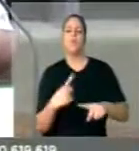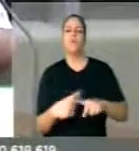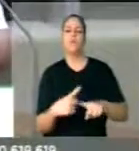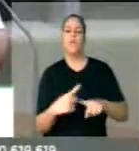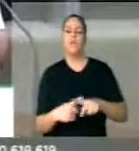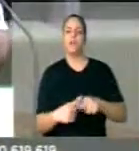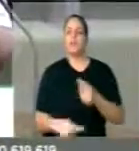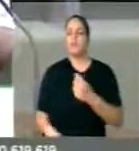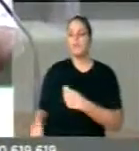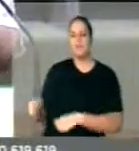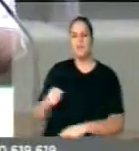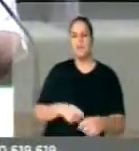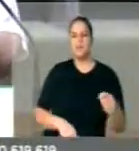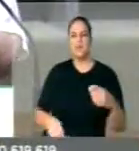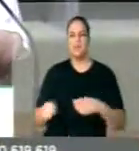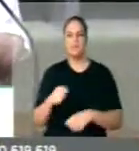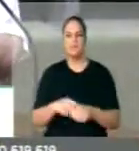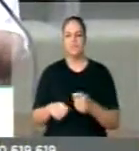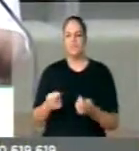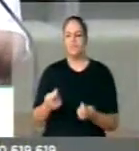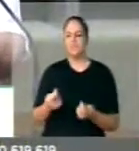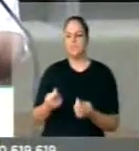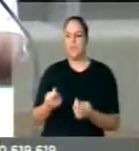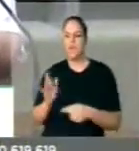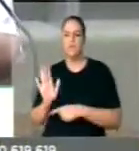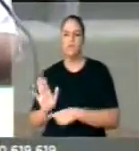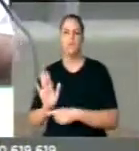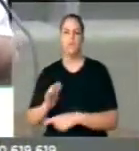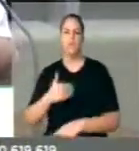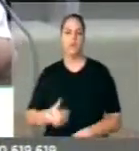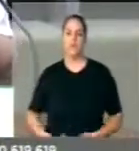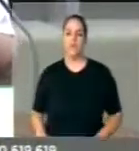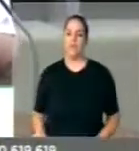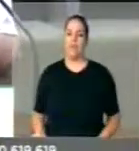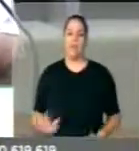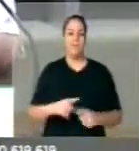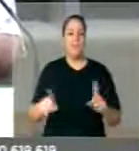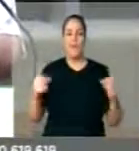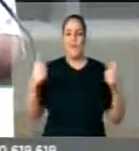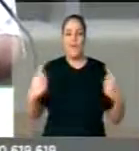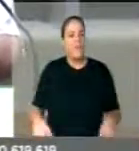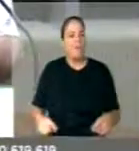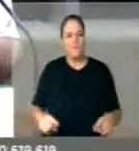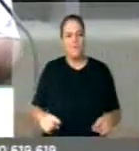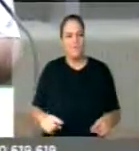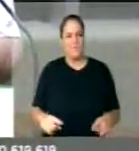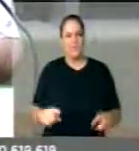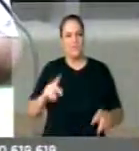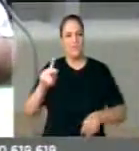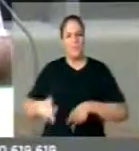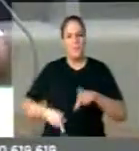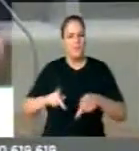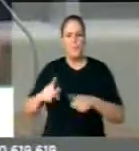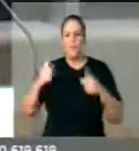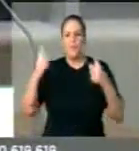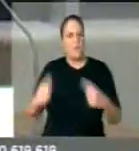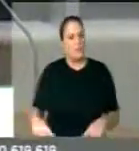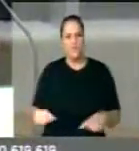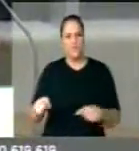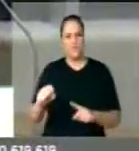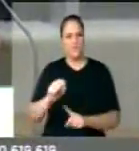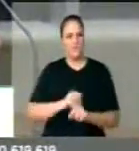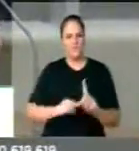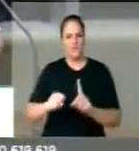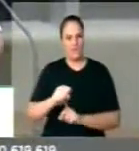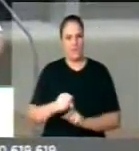governo cujas políticas ferem direitos sociais e conquistas valiosas do povo brasileiro,